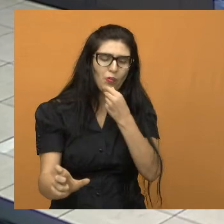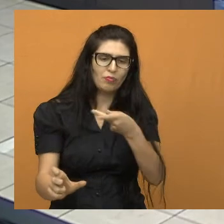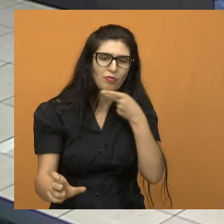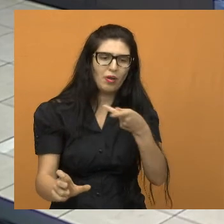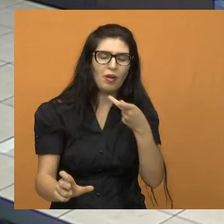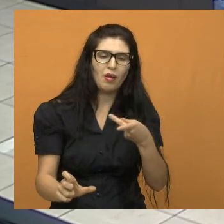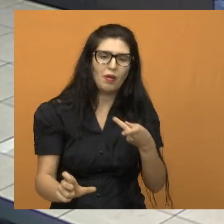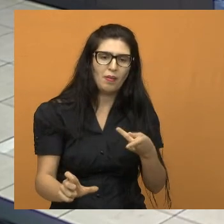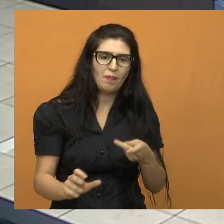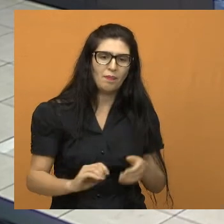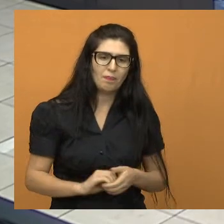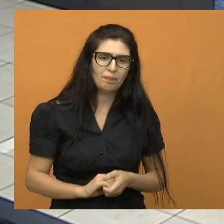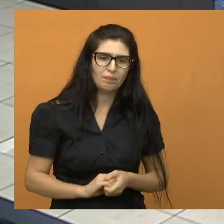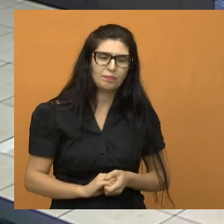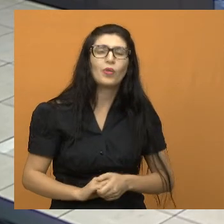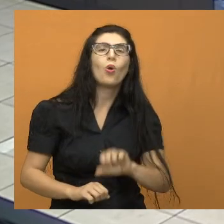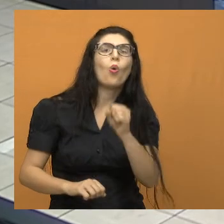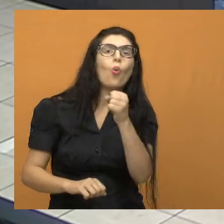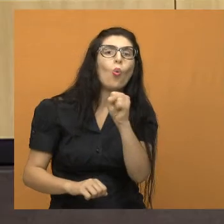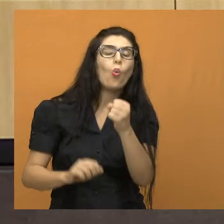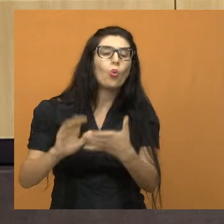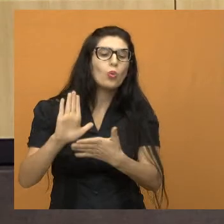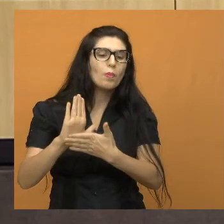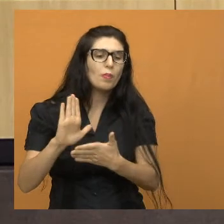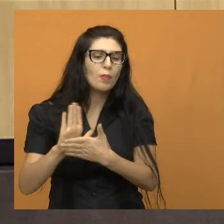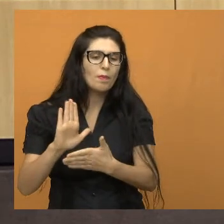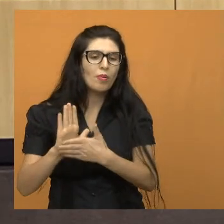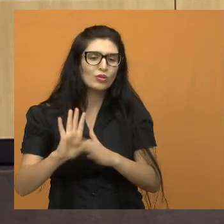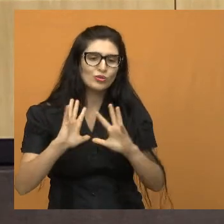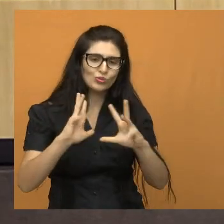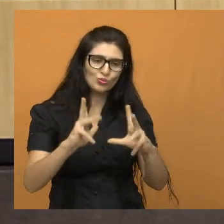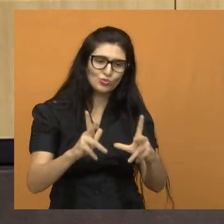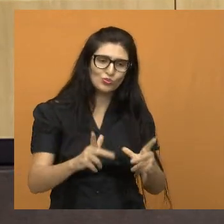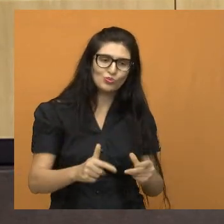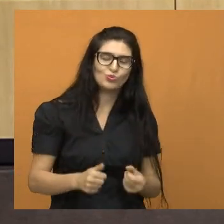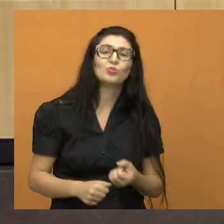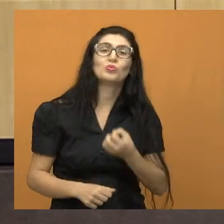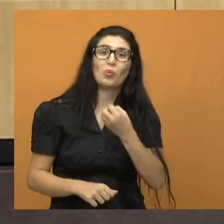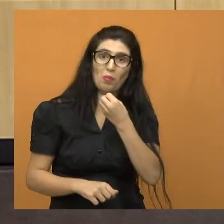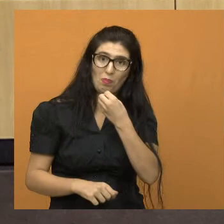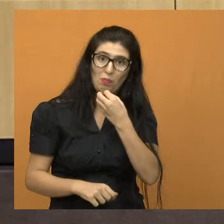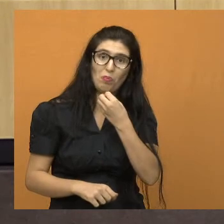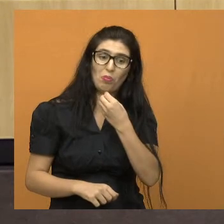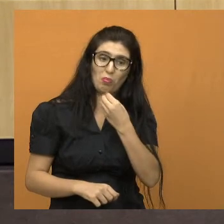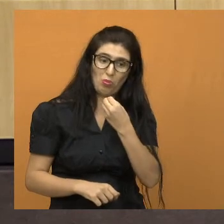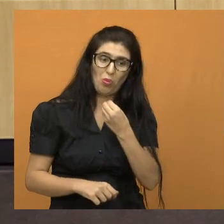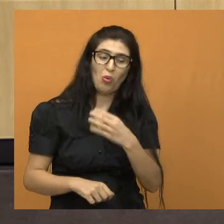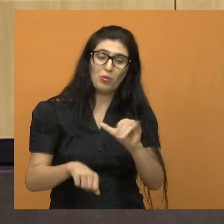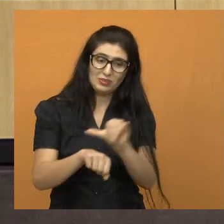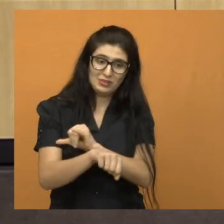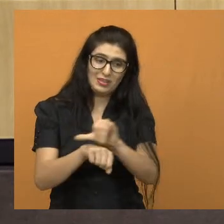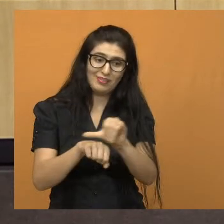Só fechando, deu 8 propostas de tudo que falou aqui, eu acho que vai dar um bom caldo depois, viu?